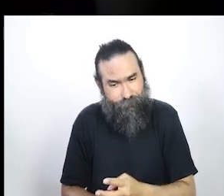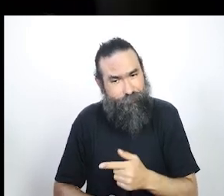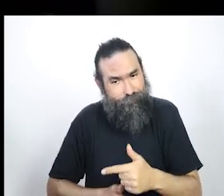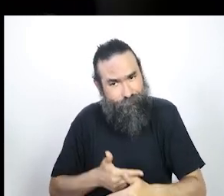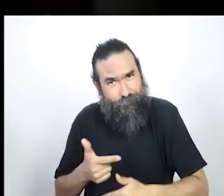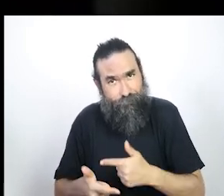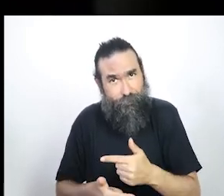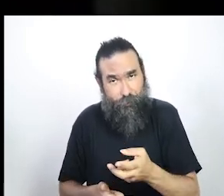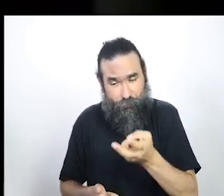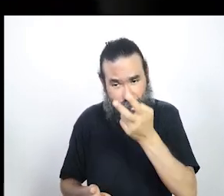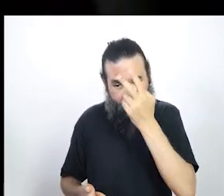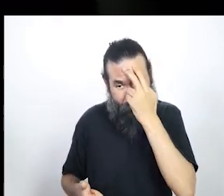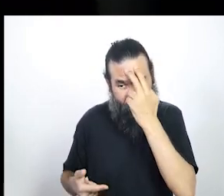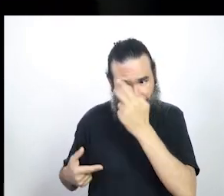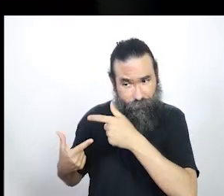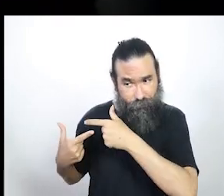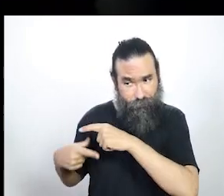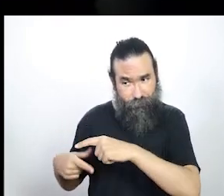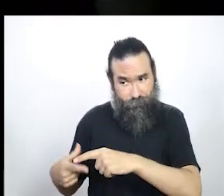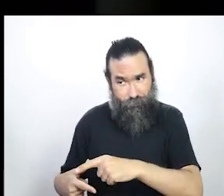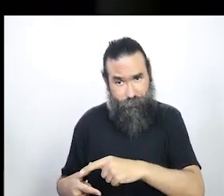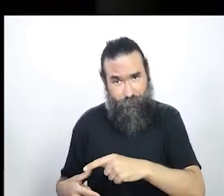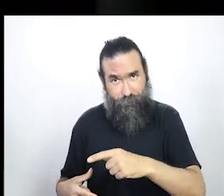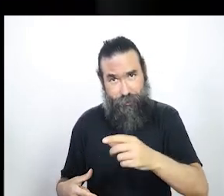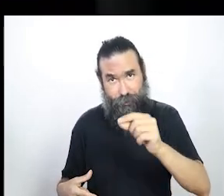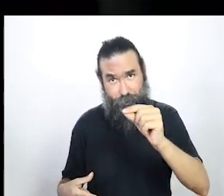da ancestralidade cultural